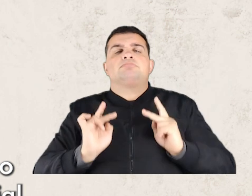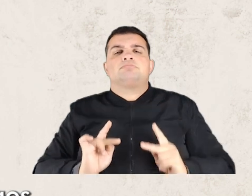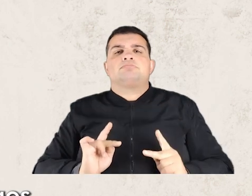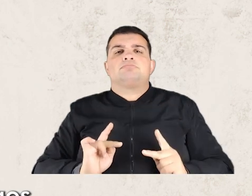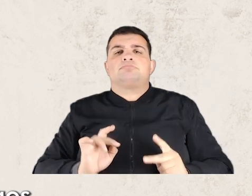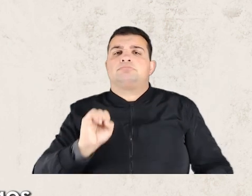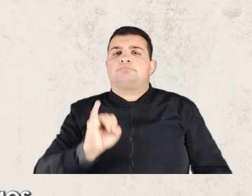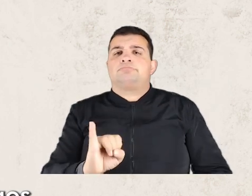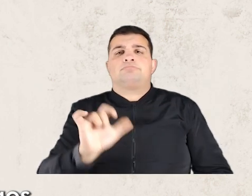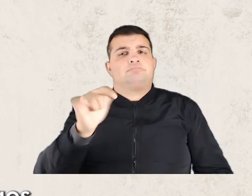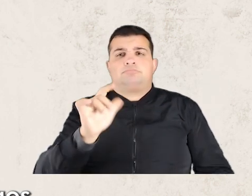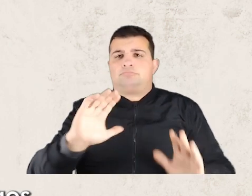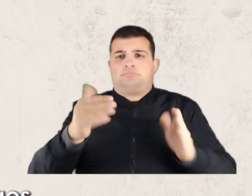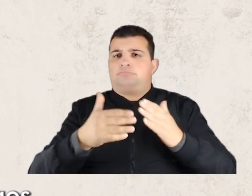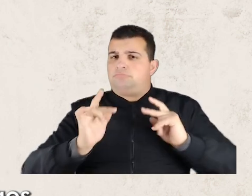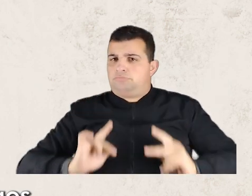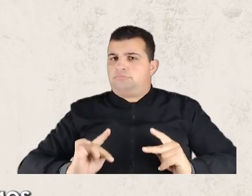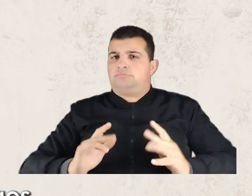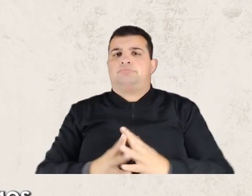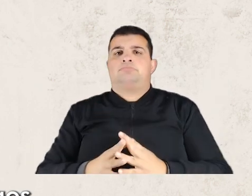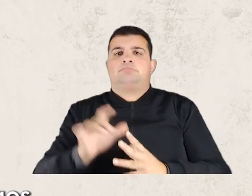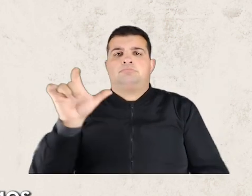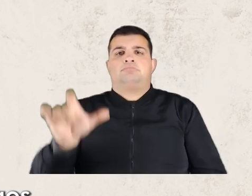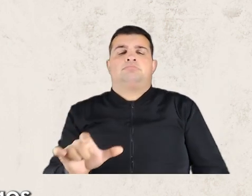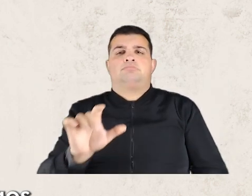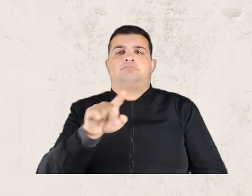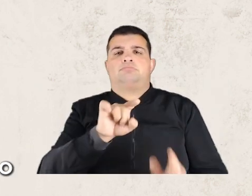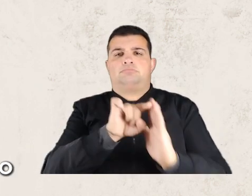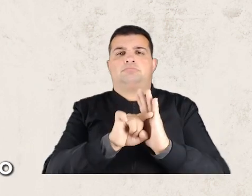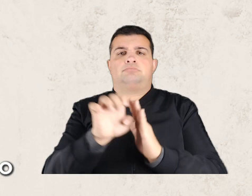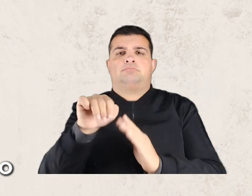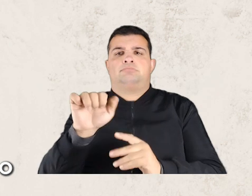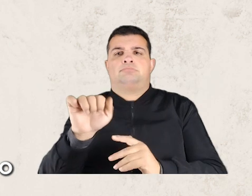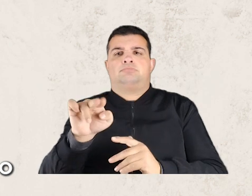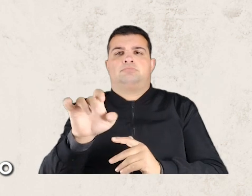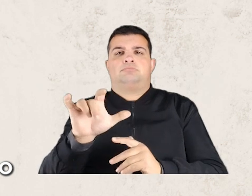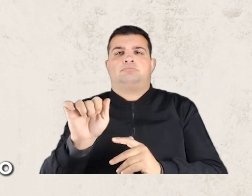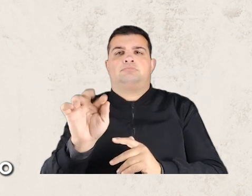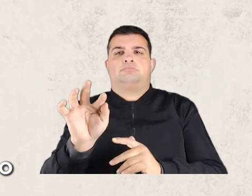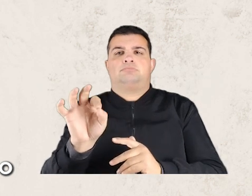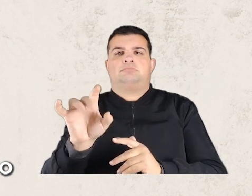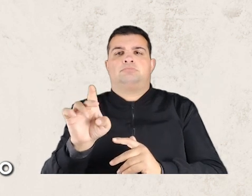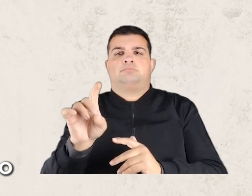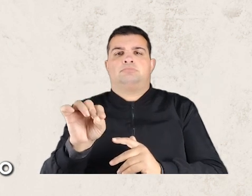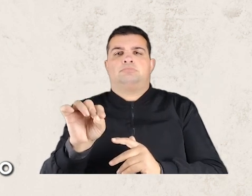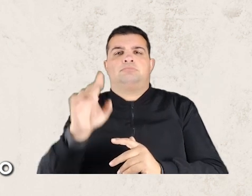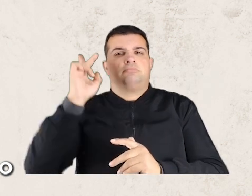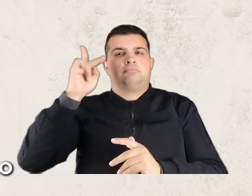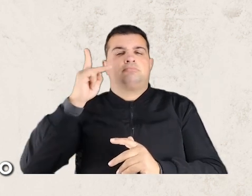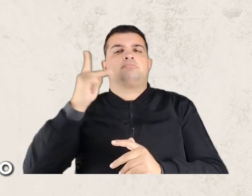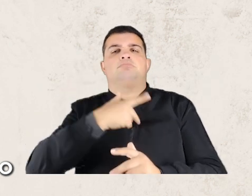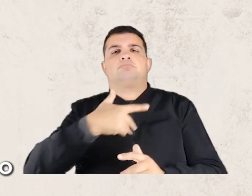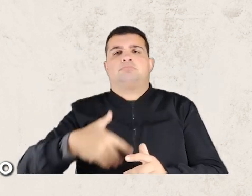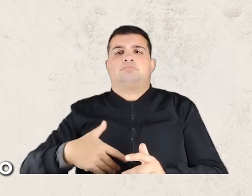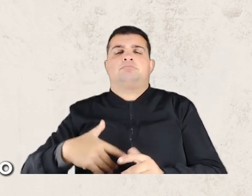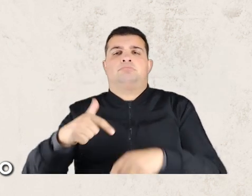psicologia social cada vez mais também se coloca como um campo de atuação dos psicólogos. A gente não consegue olhar o indivíduo